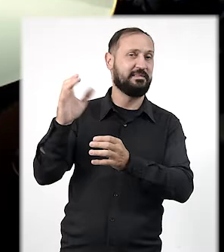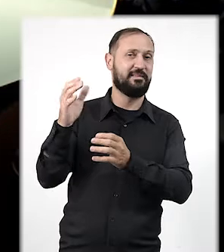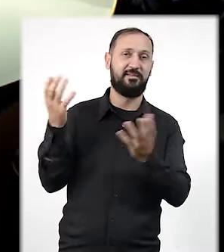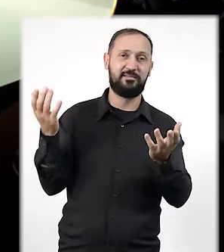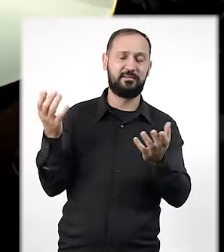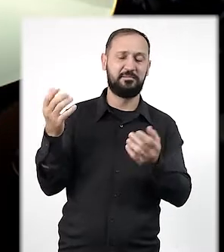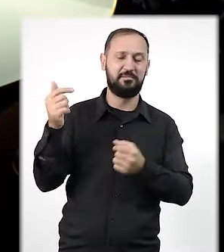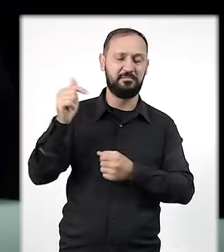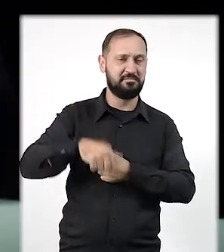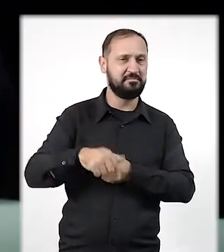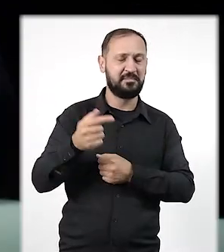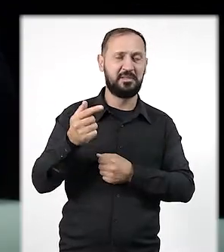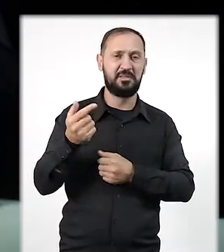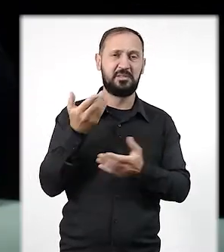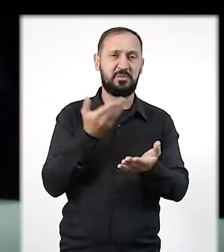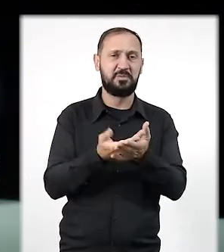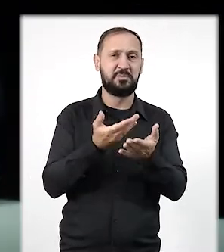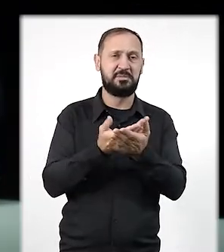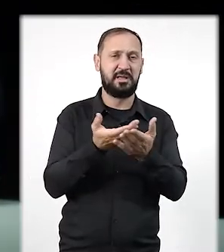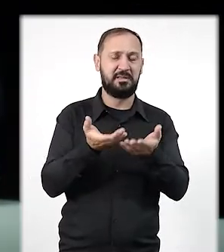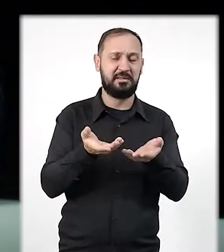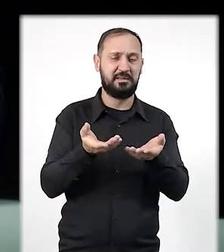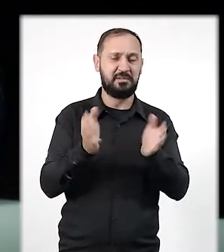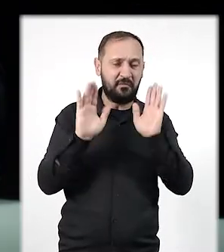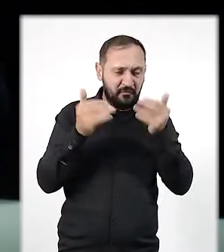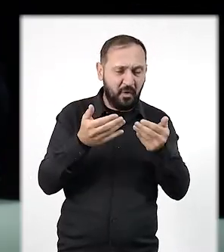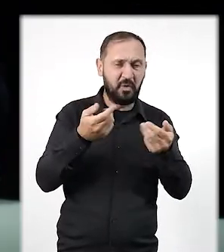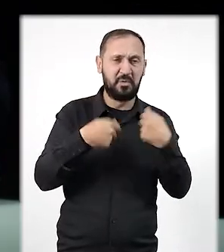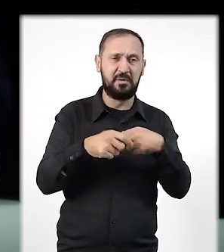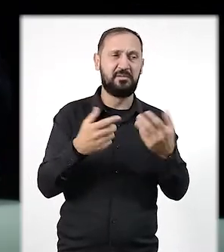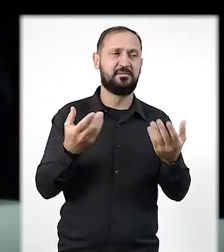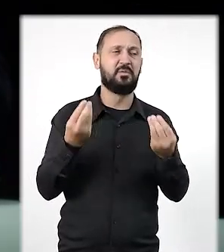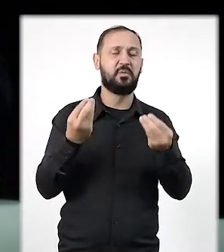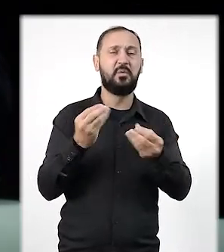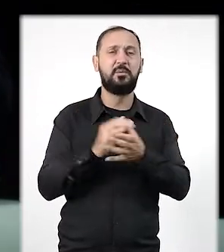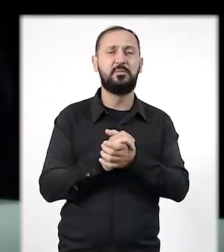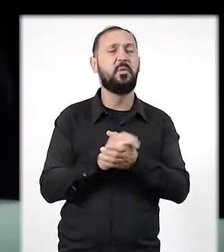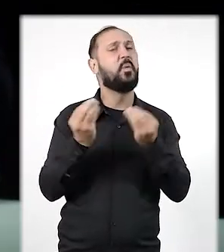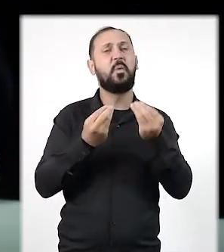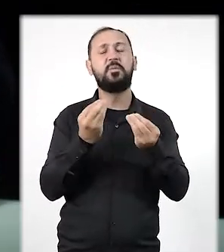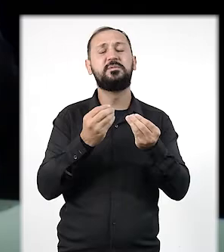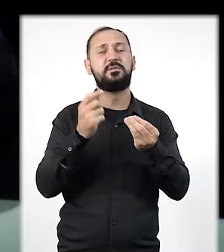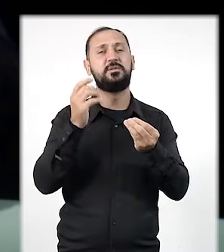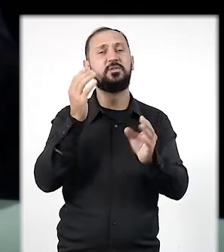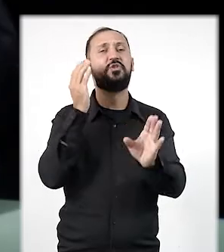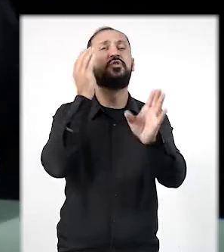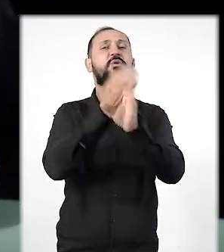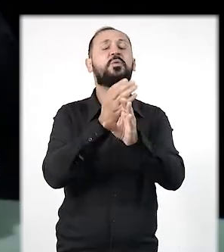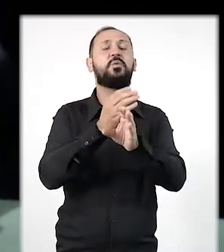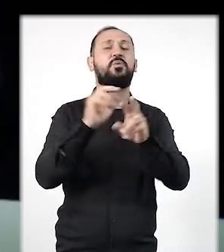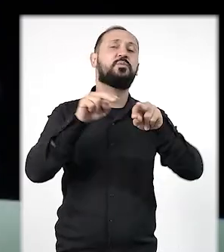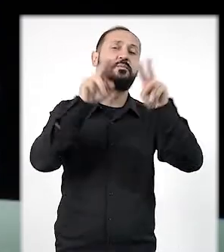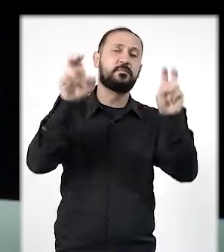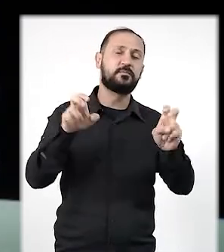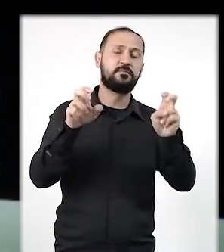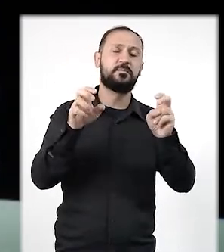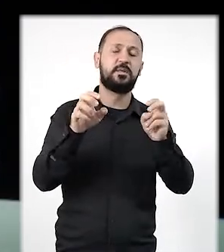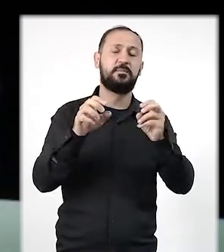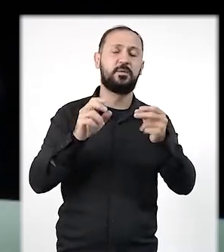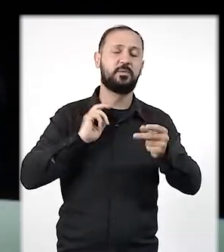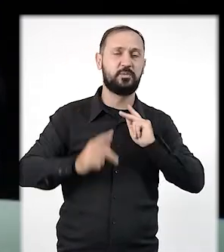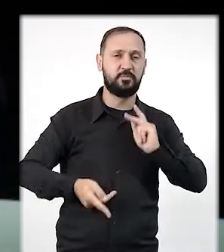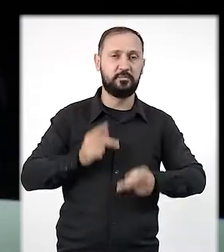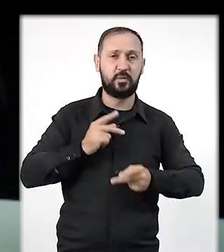da ciência e não de um estudo nesse sentido, né? Como que foi isso e como que você chegou na testosterona para